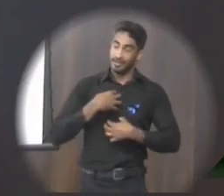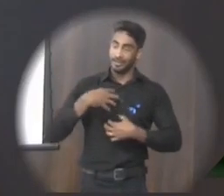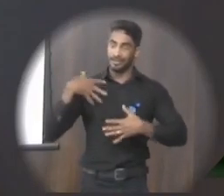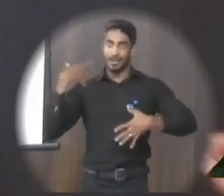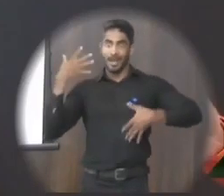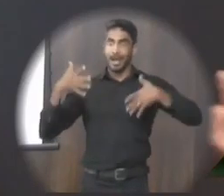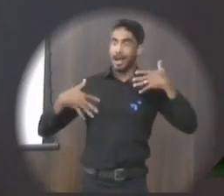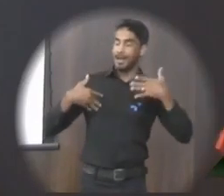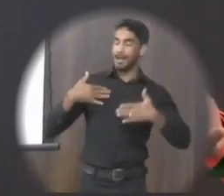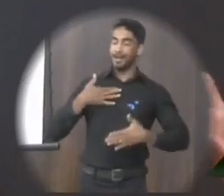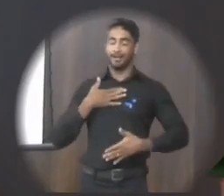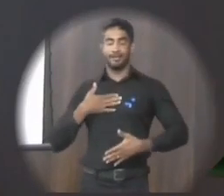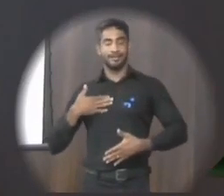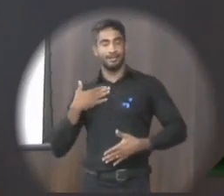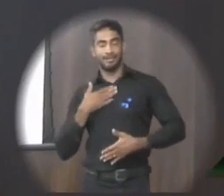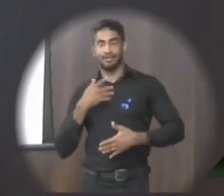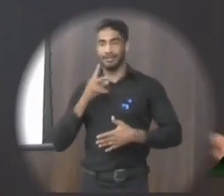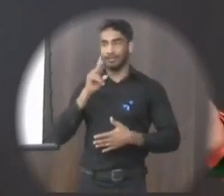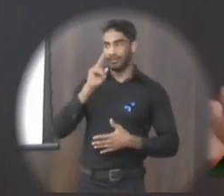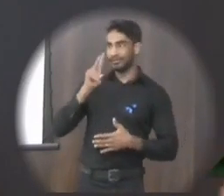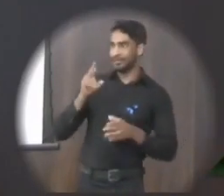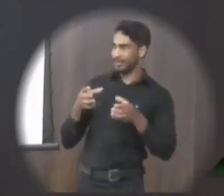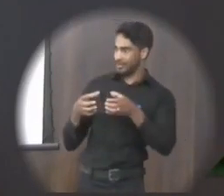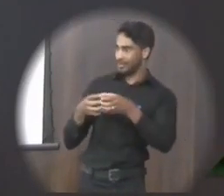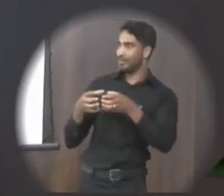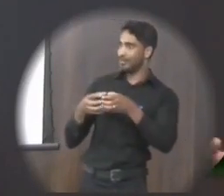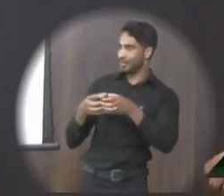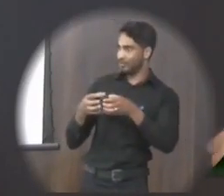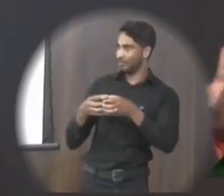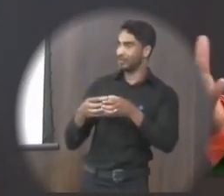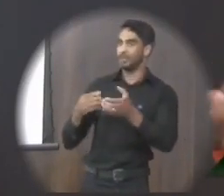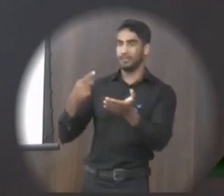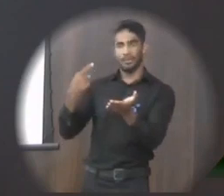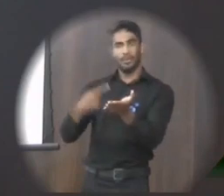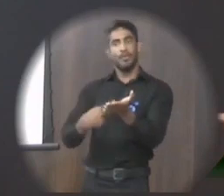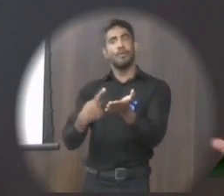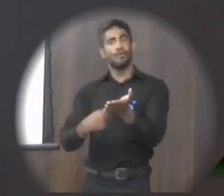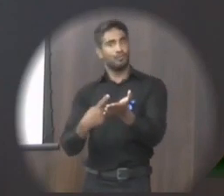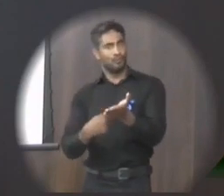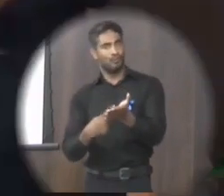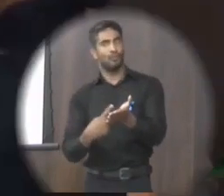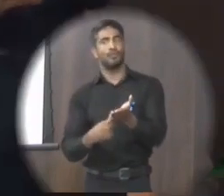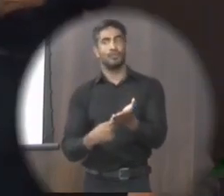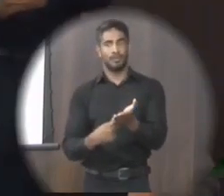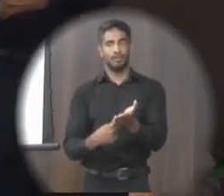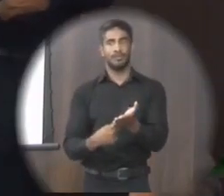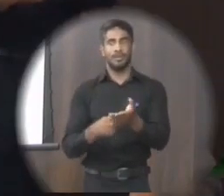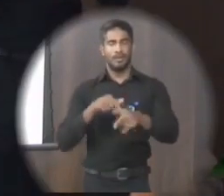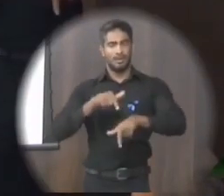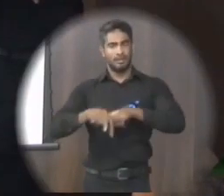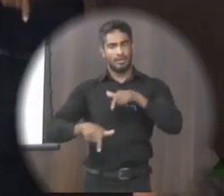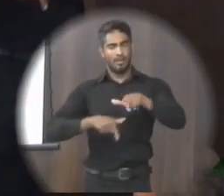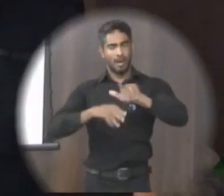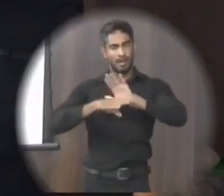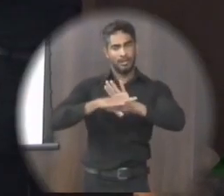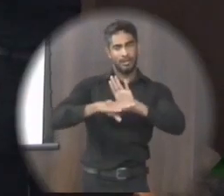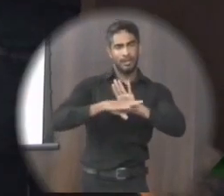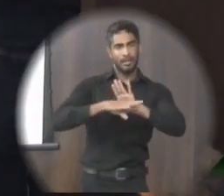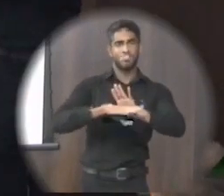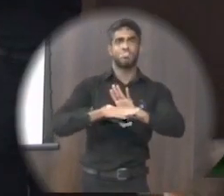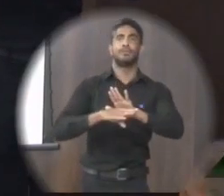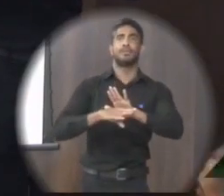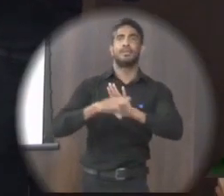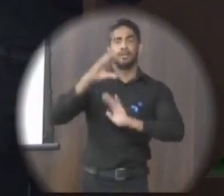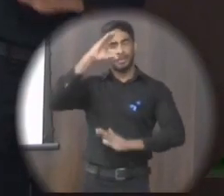e satisfeito em ver aqui uma equipe tão, tão coesa, trabalhando em prol da sociedade janaubense, e para mim é um